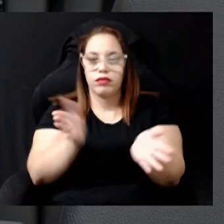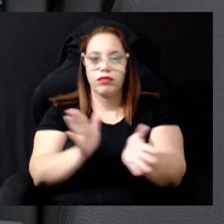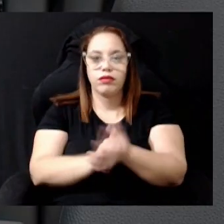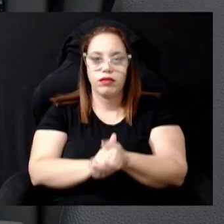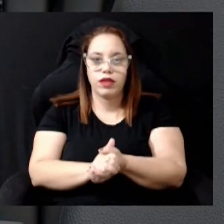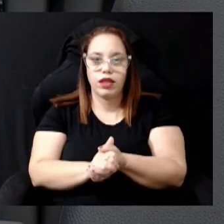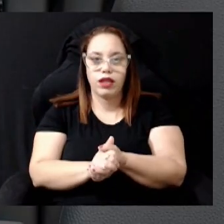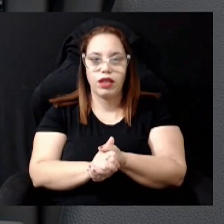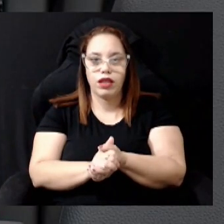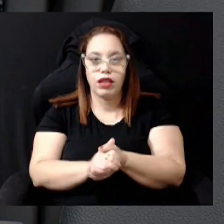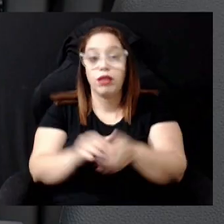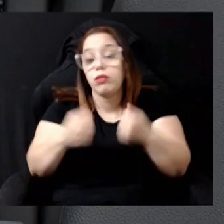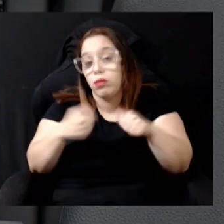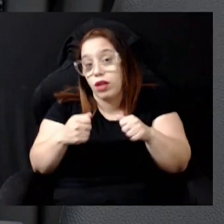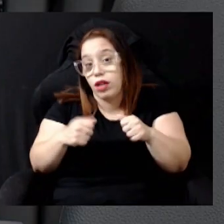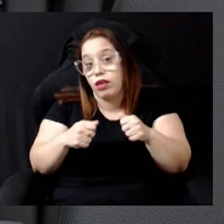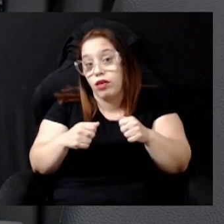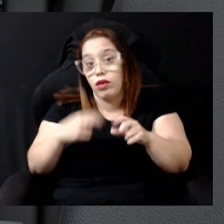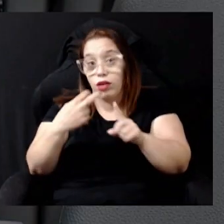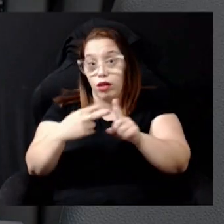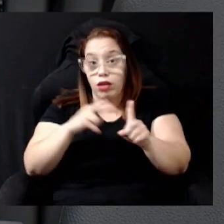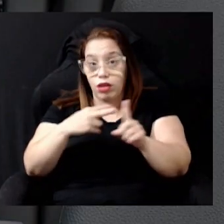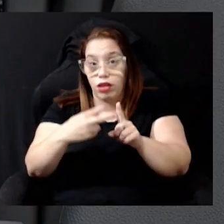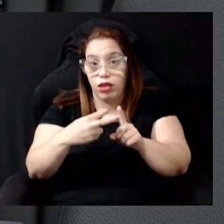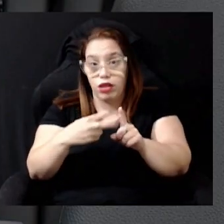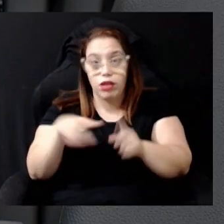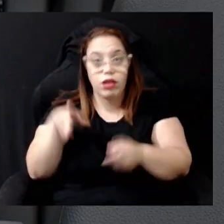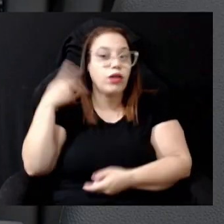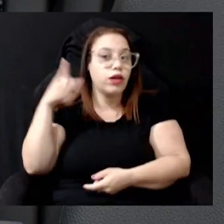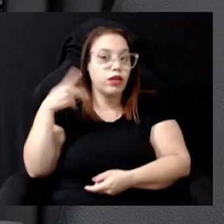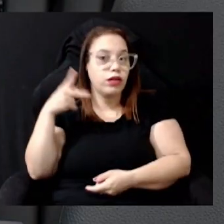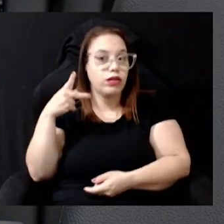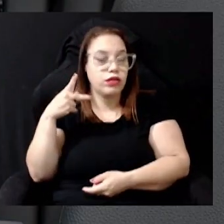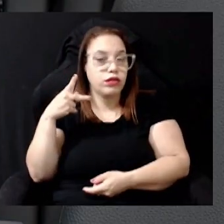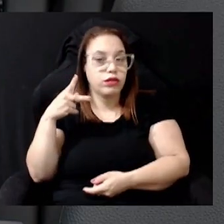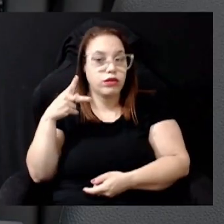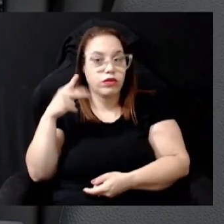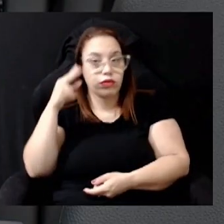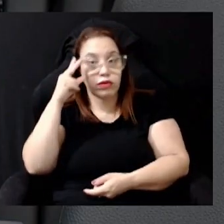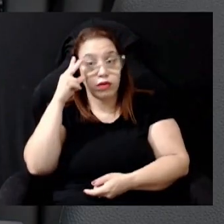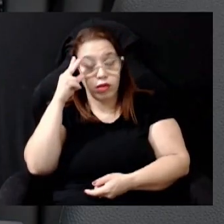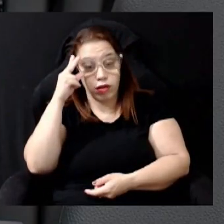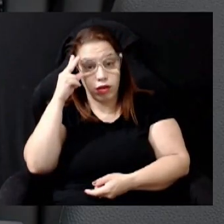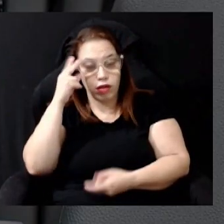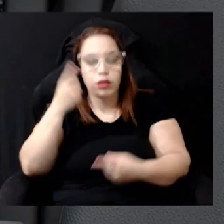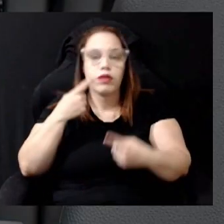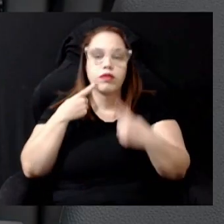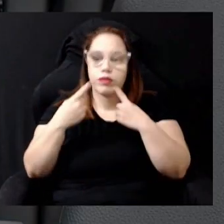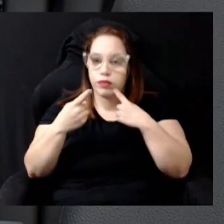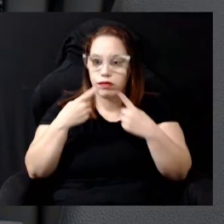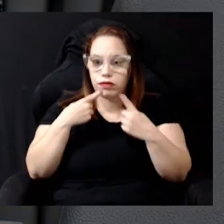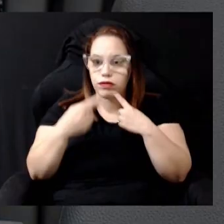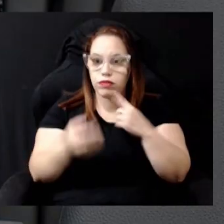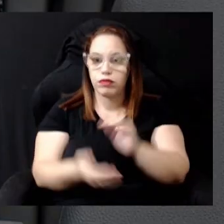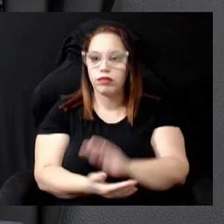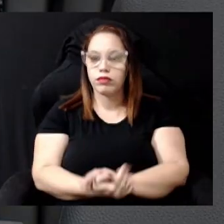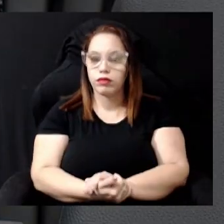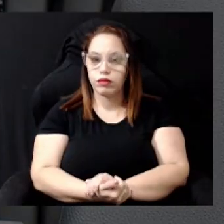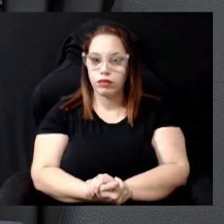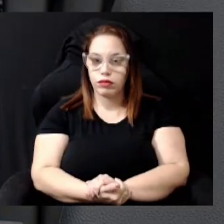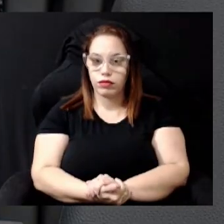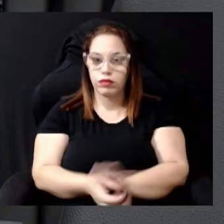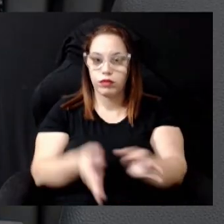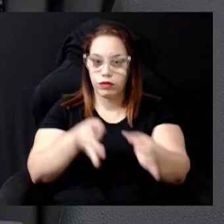necessário que, do ponto de vista do parlamento, a gente tenha essa capacidade de diálogo e essa organização